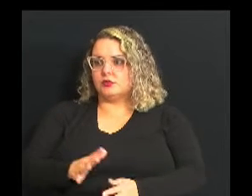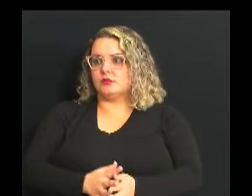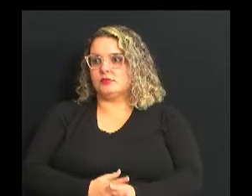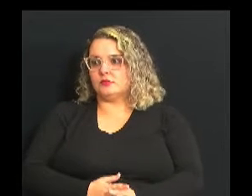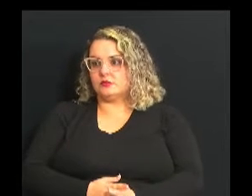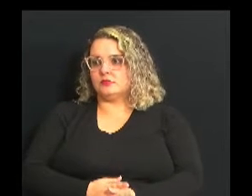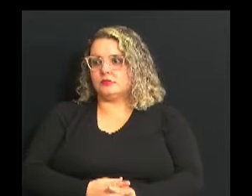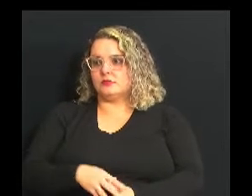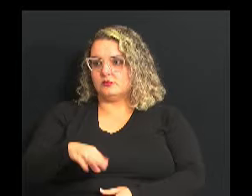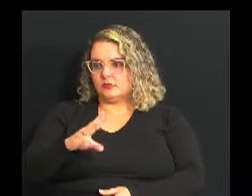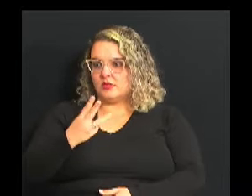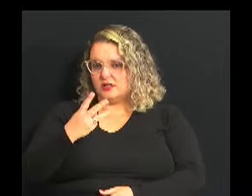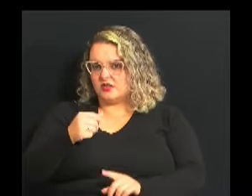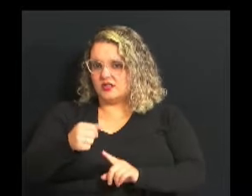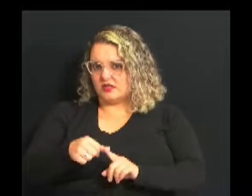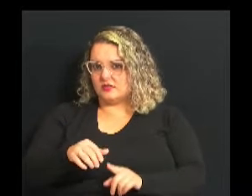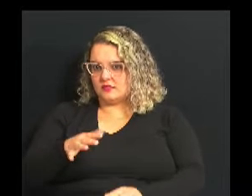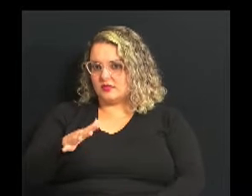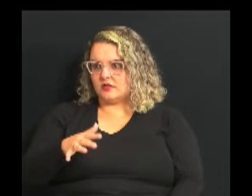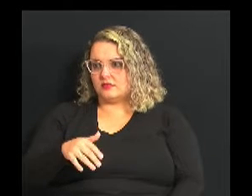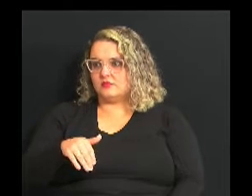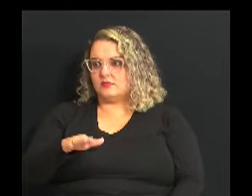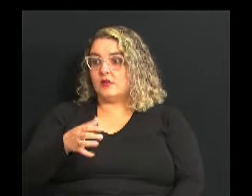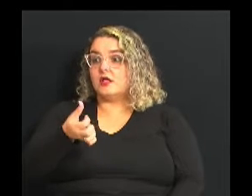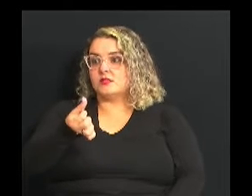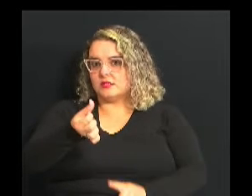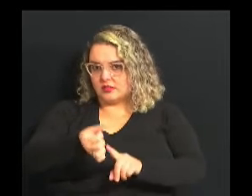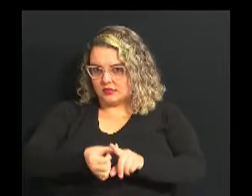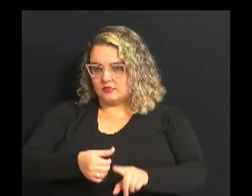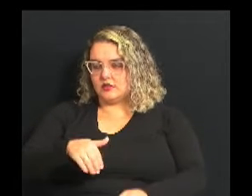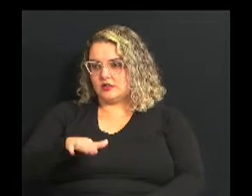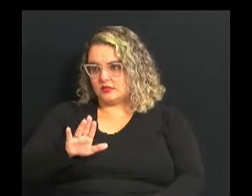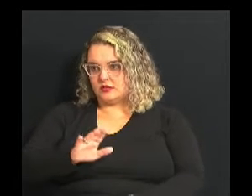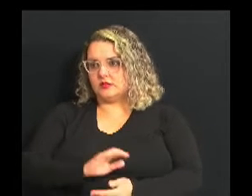6 meses, mais de 6 meses aí, né?